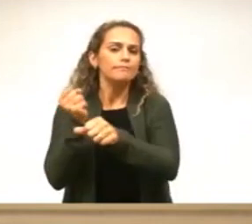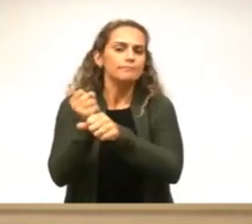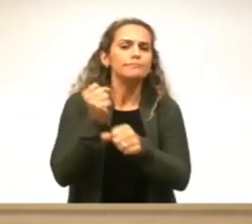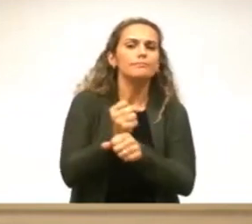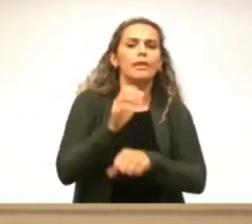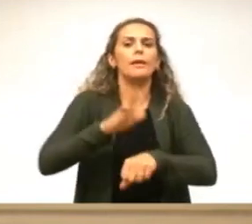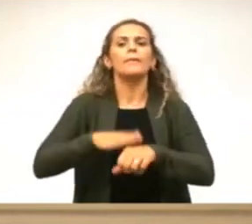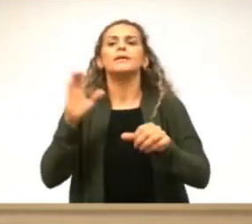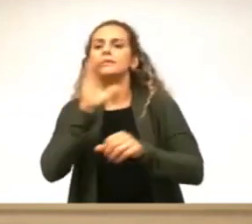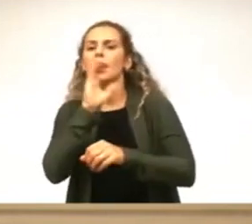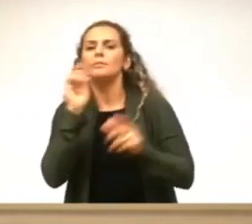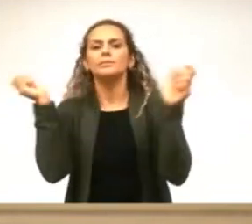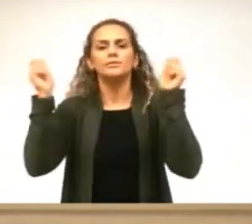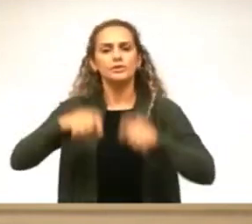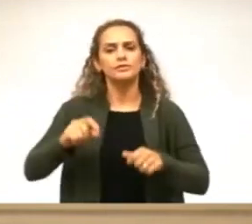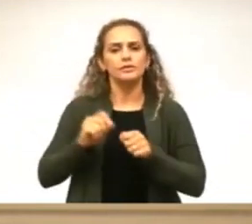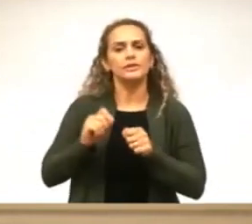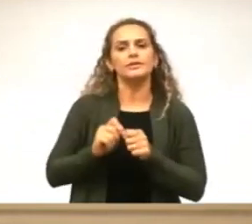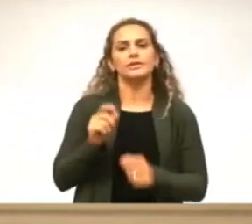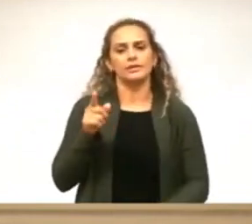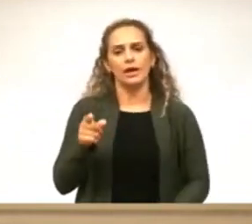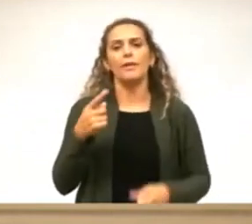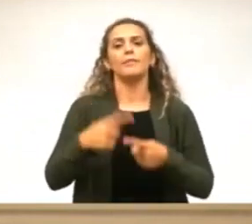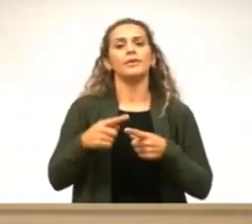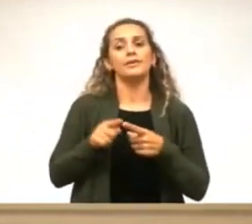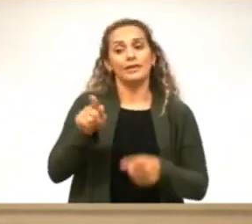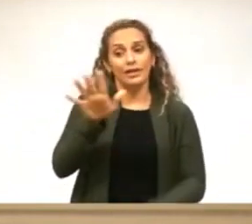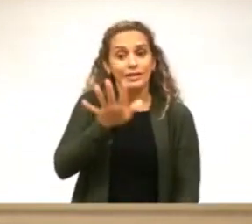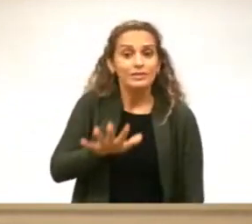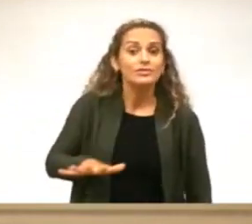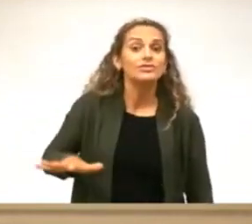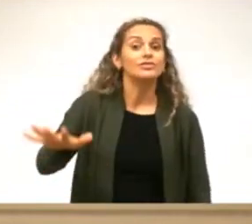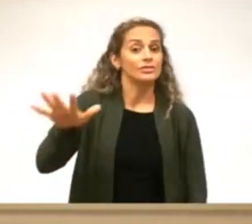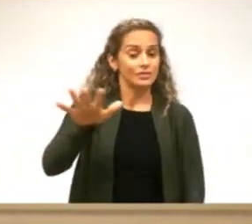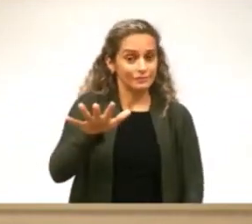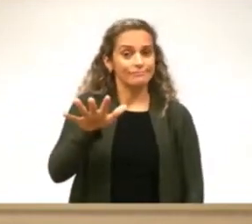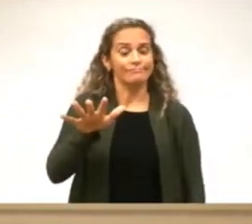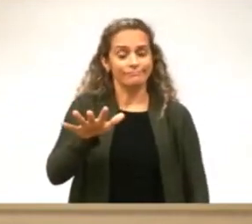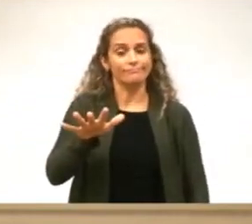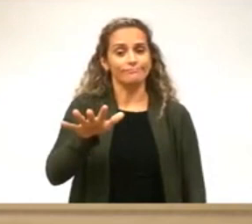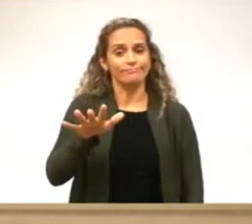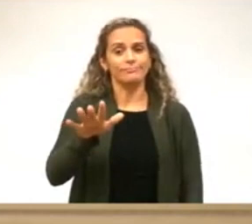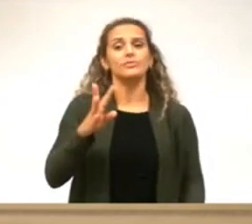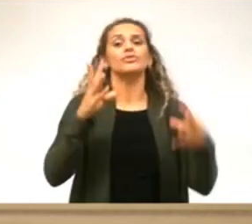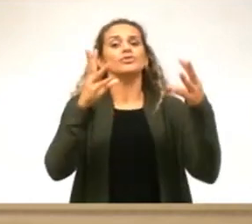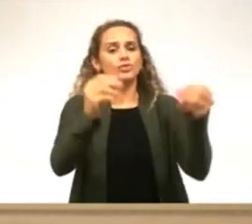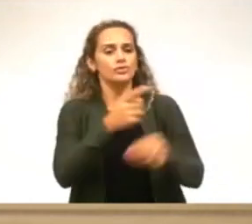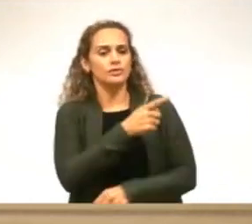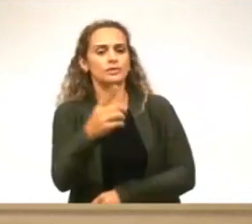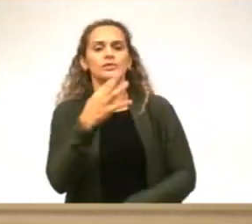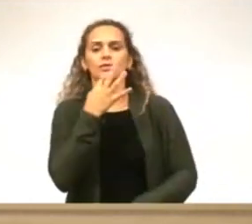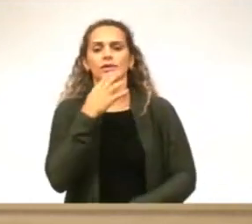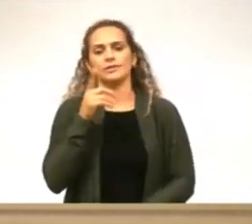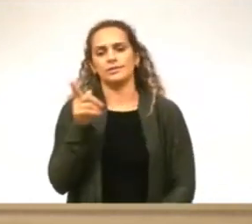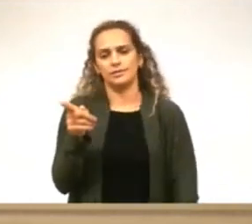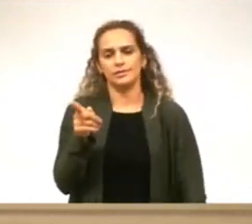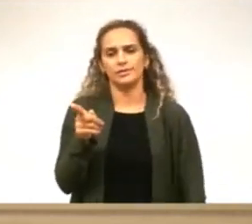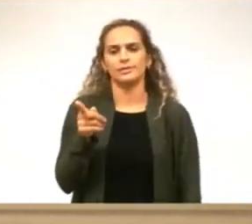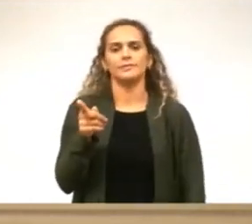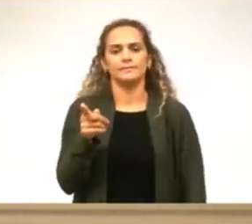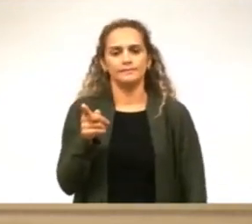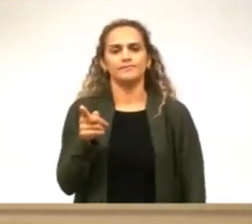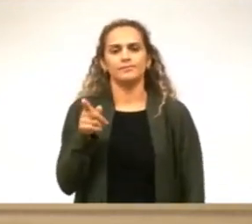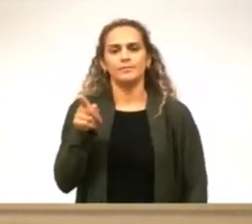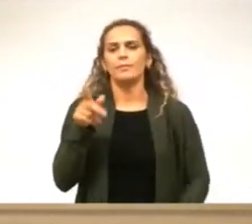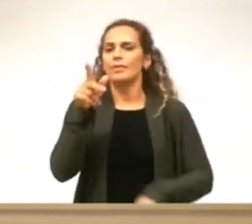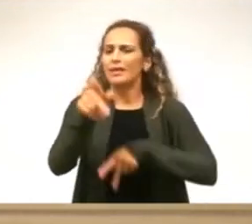mais rápido possível que aquela situação naquela região. Senhor presidente, senhores deputados, todo mundo conhece que